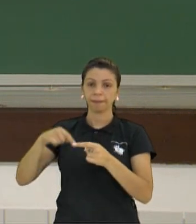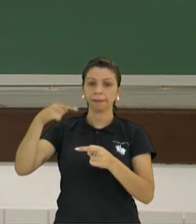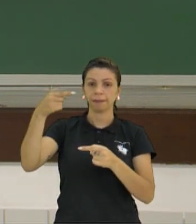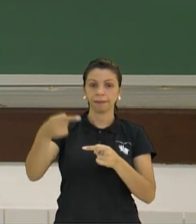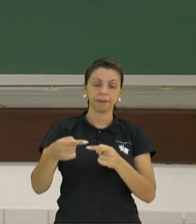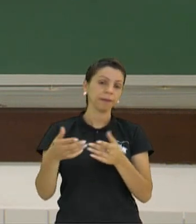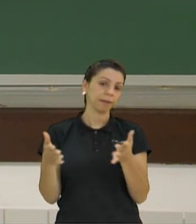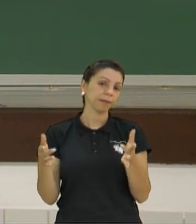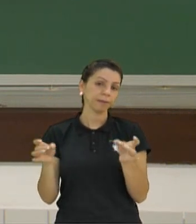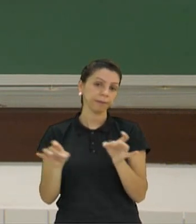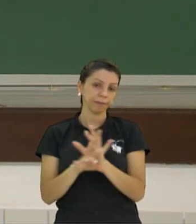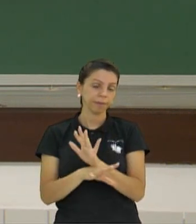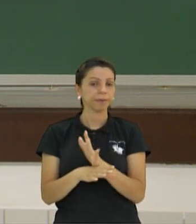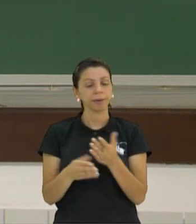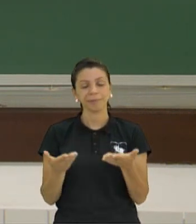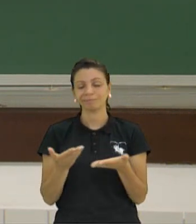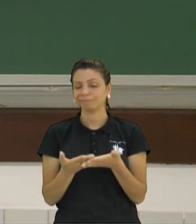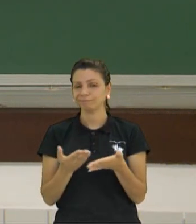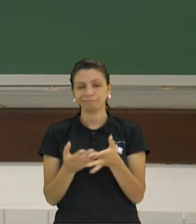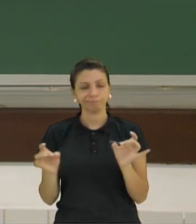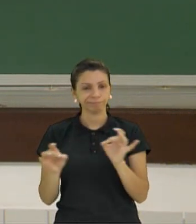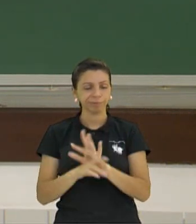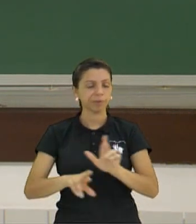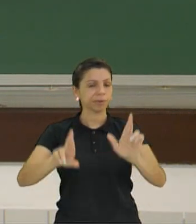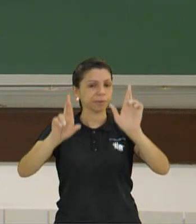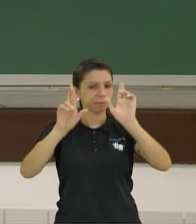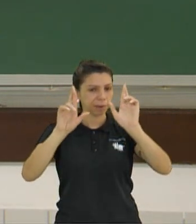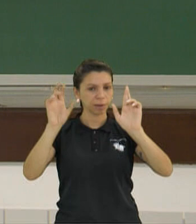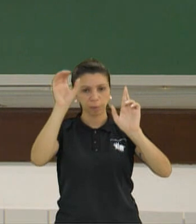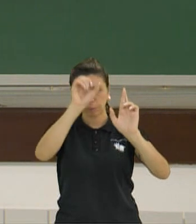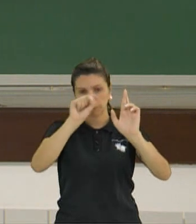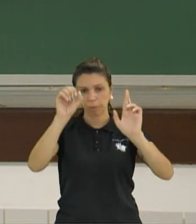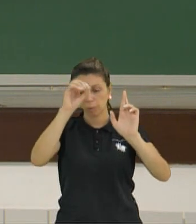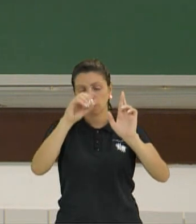aulinha fica por aqui. Eu espero que vocês tenham entendido